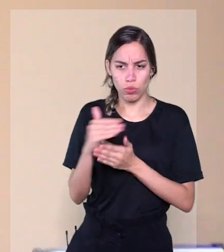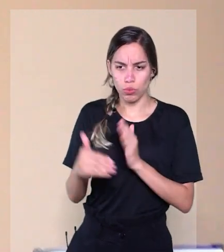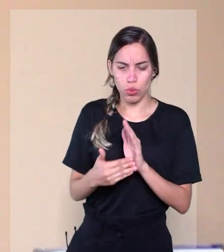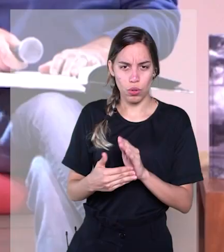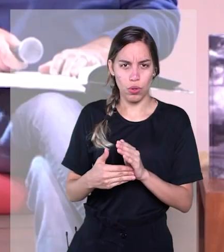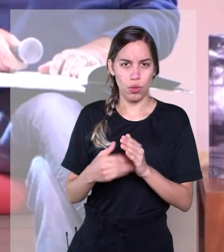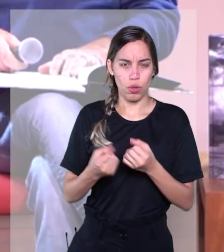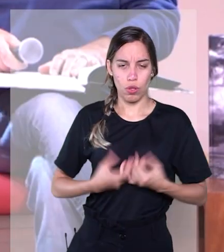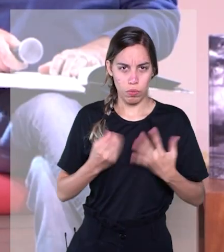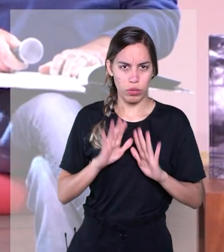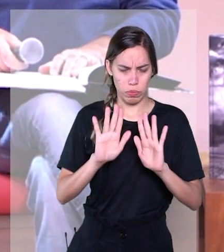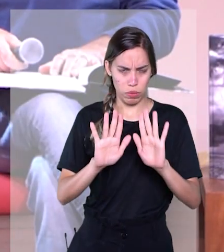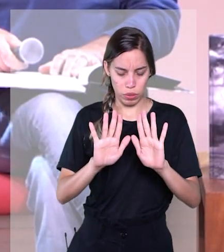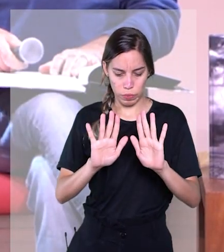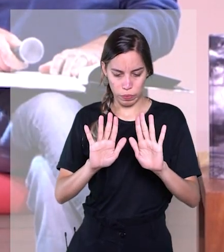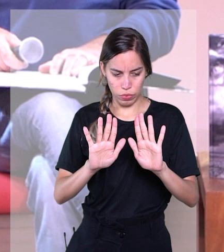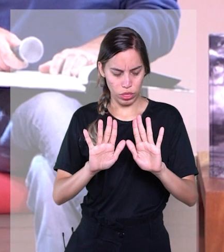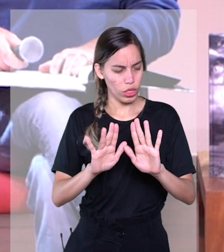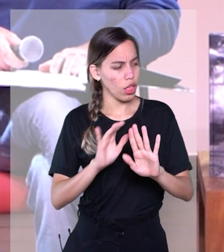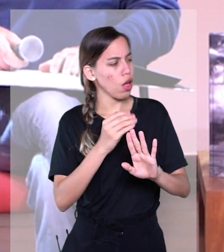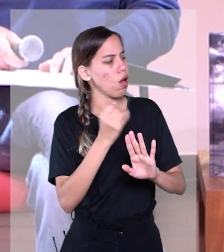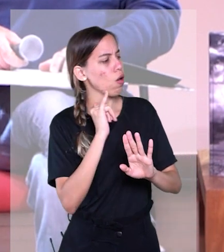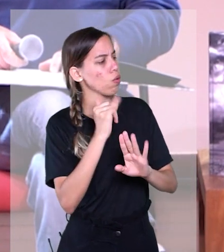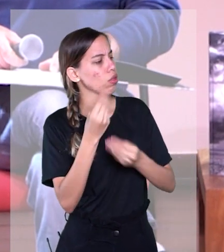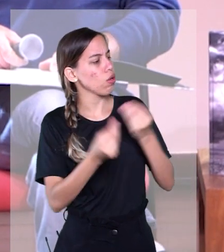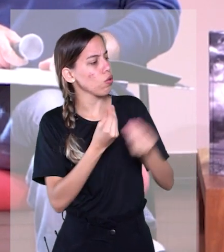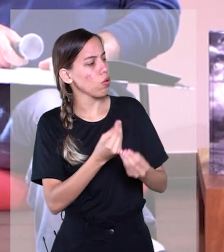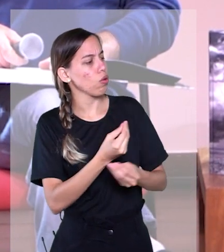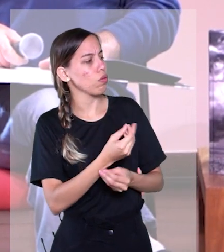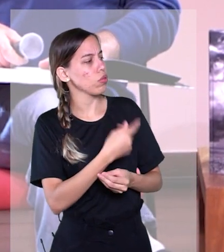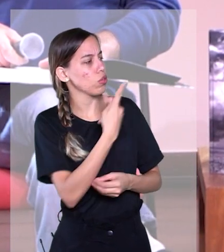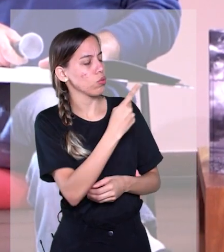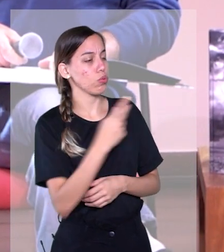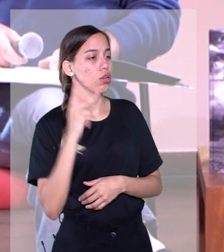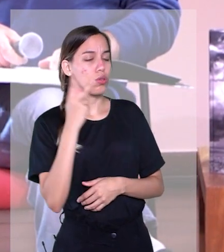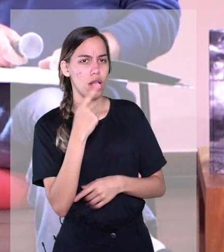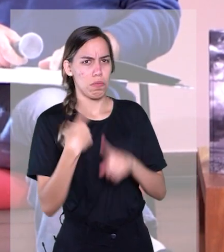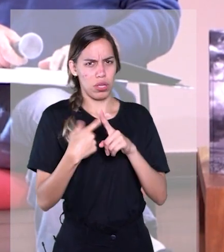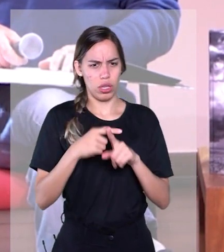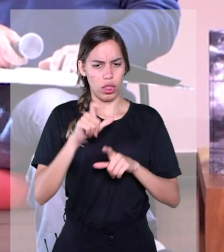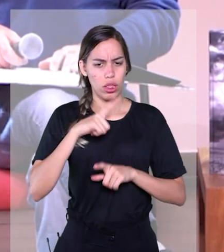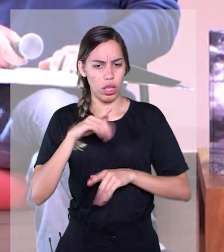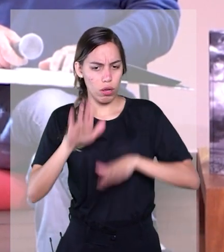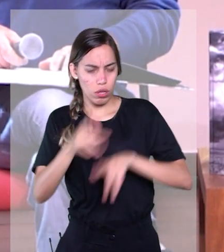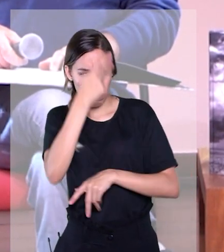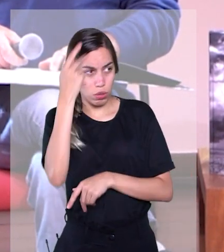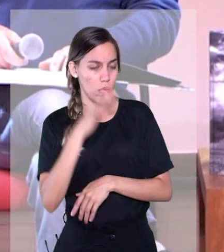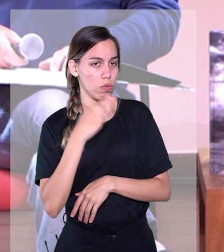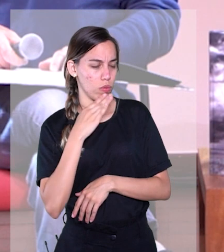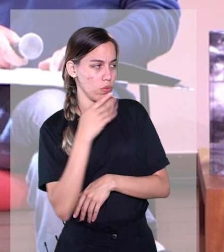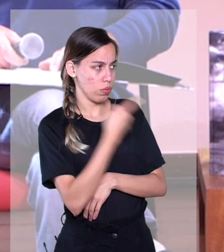que começa no Adriano, livro. só um pouquinho. Conta um pouquinho de você com a fotografia, como é que é a sua história, quem não te conhece, porque você é